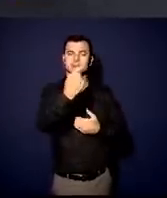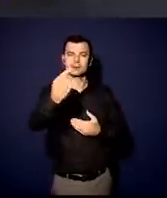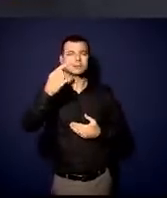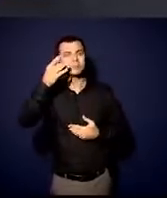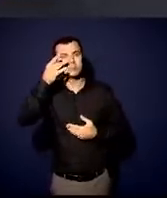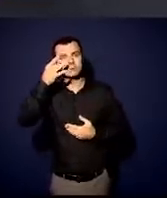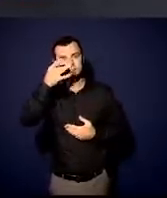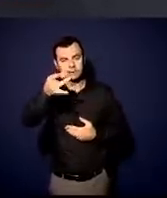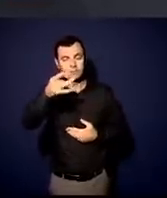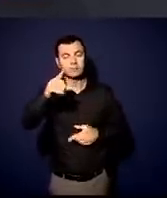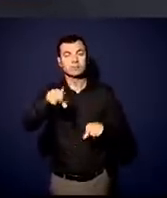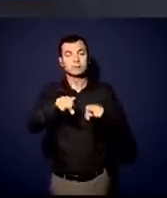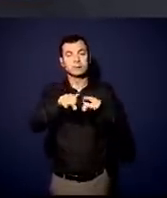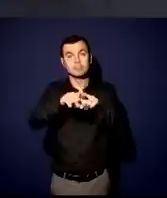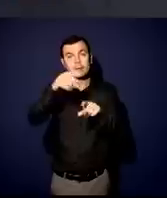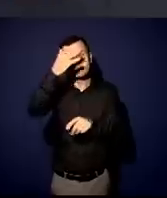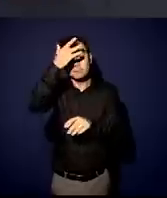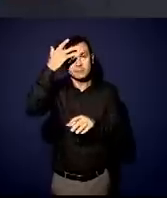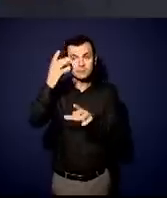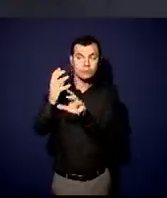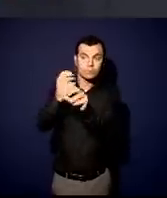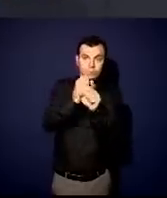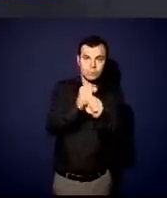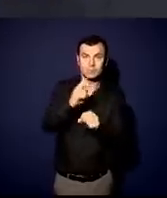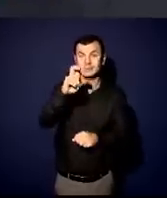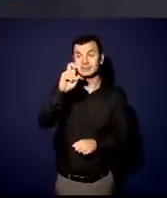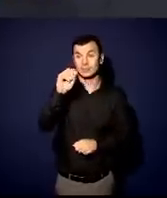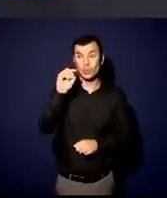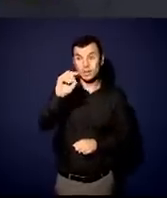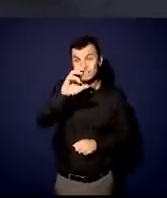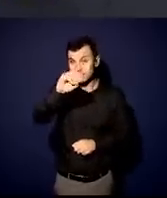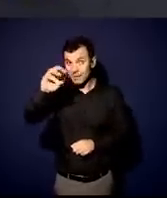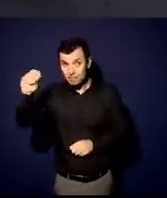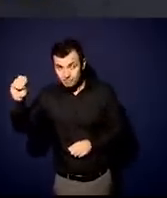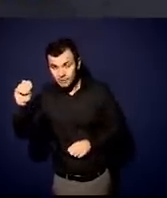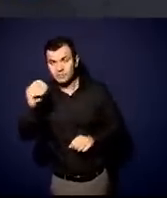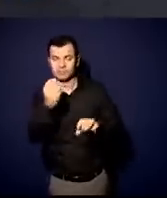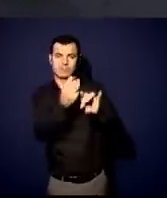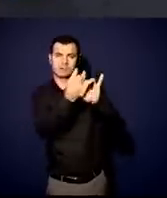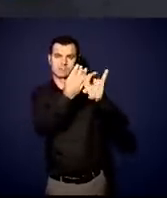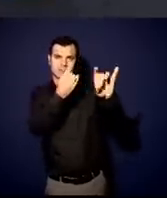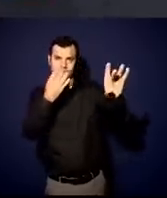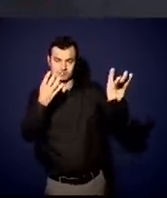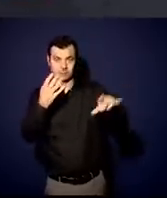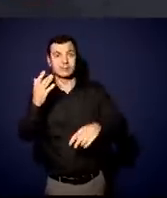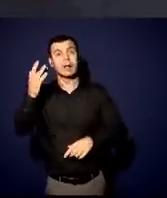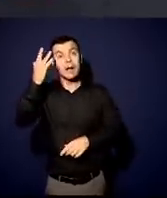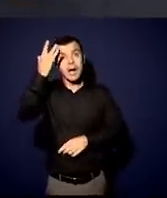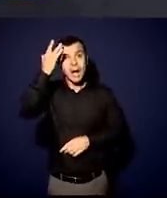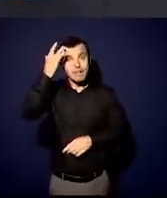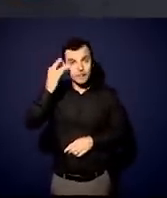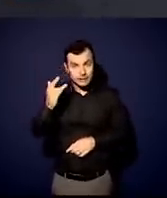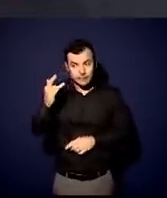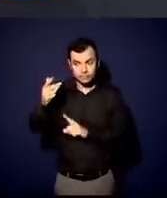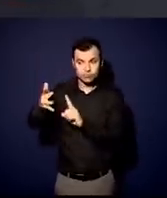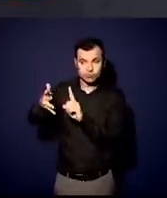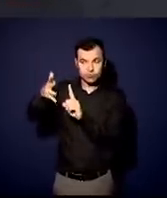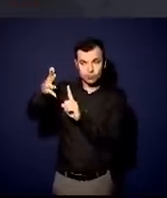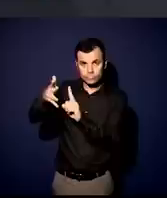as mais de 50 mil pessoas que nos acompanharam online A partir de amanhã todos os painéis que foram exibidos desses últimos dias